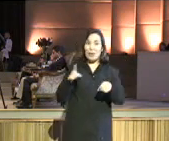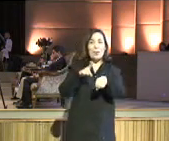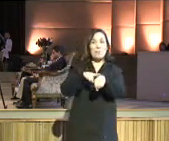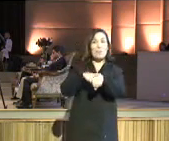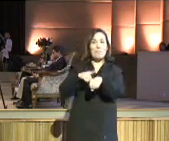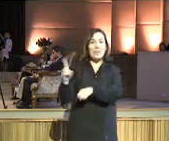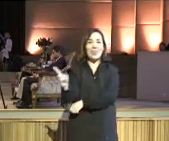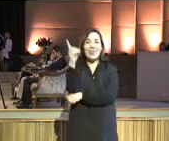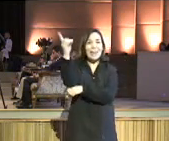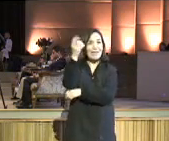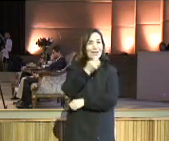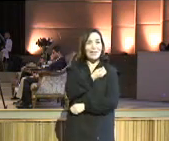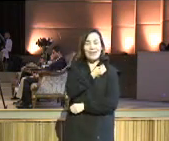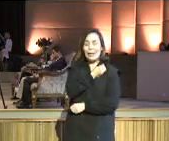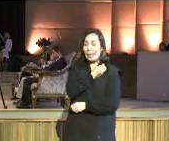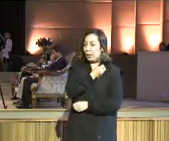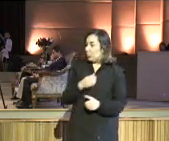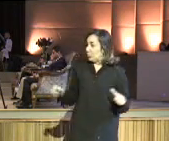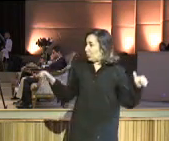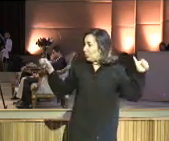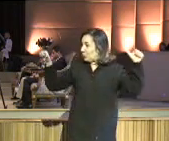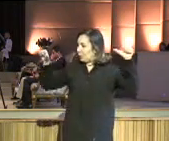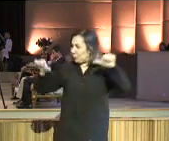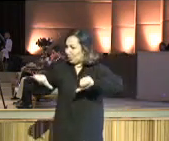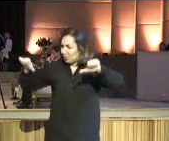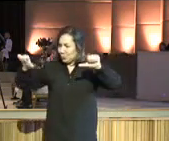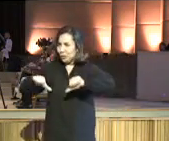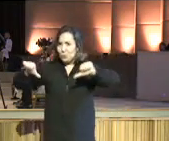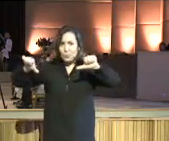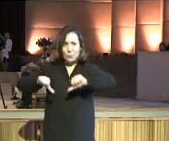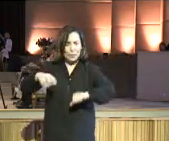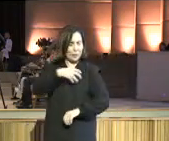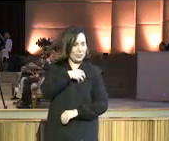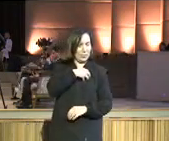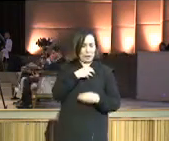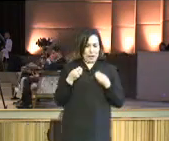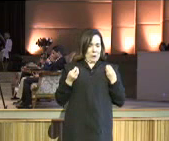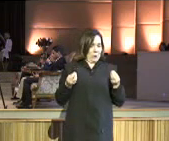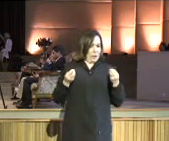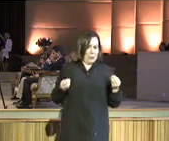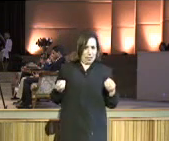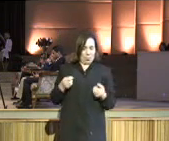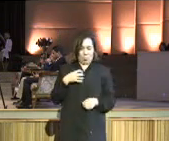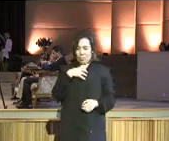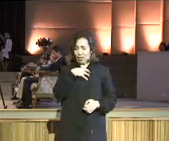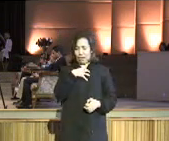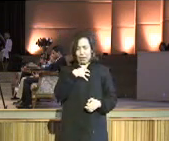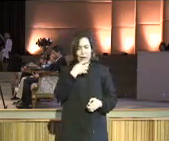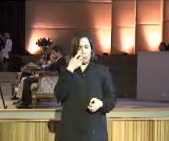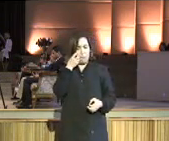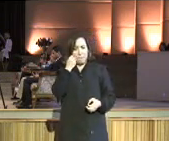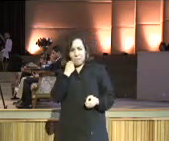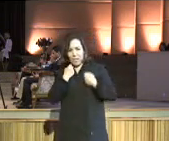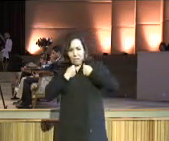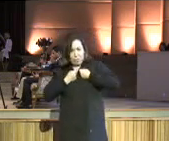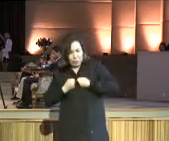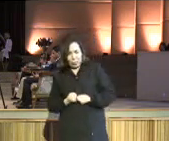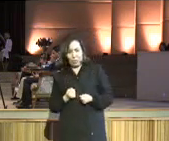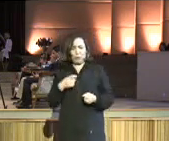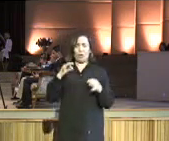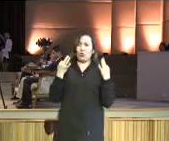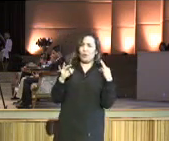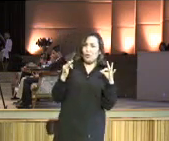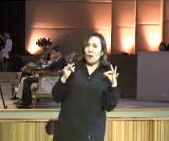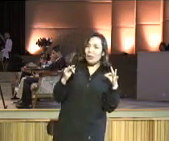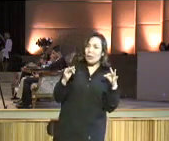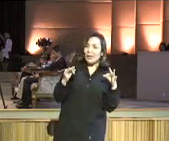vai colocar ou recolocar a sua vida em perspectiva outra vez. E a perspectiva que